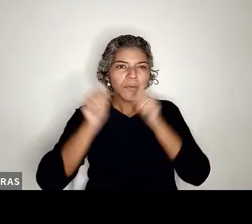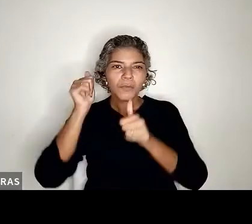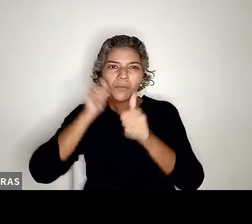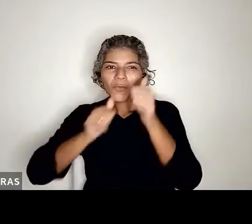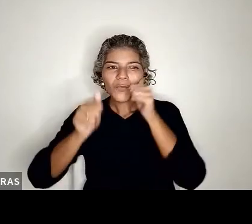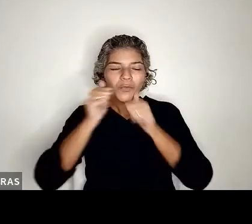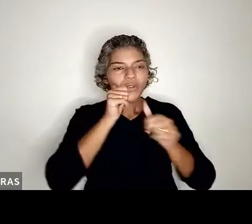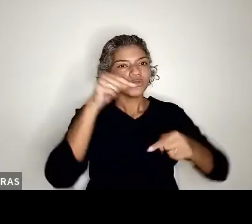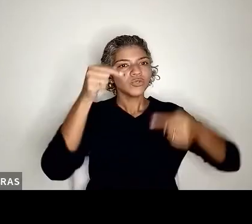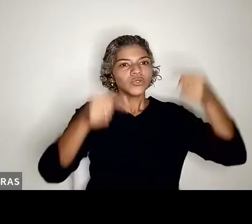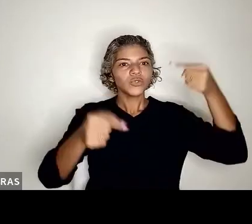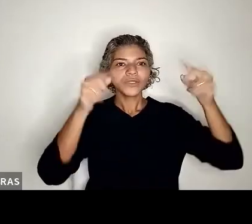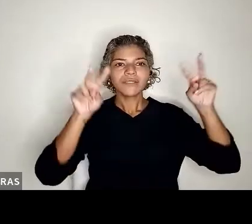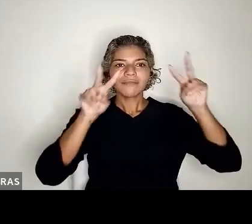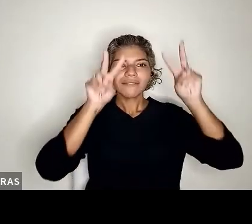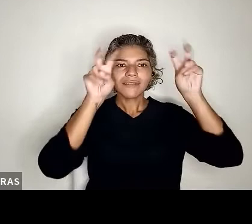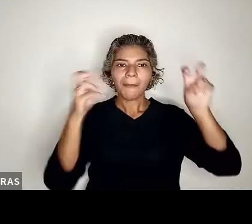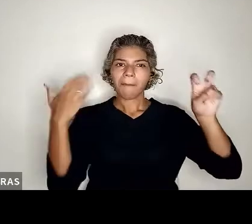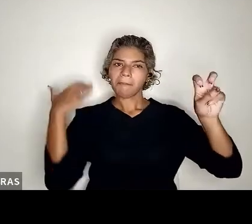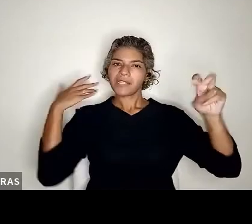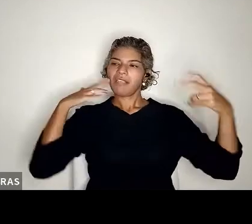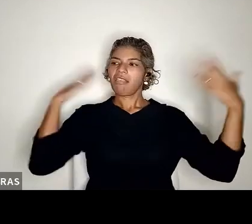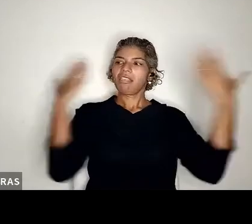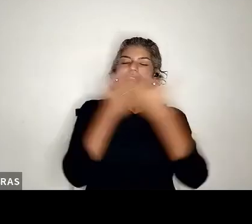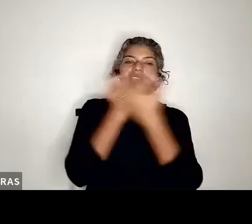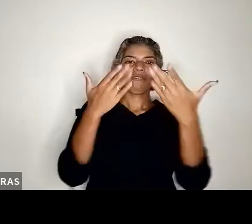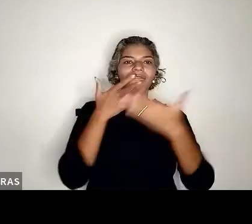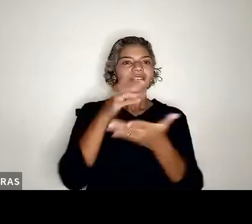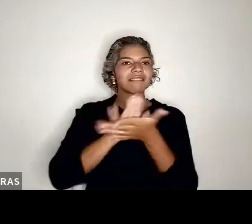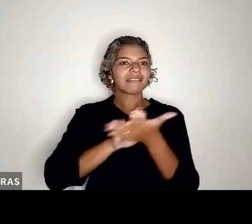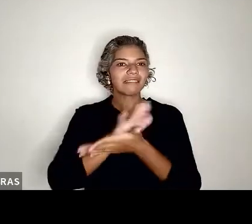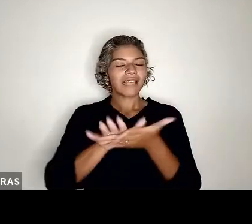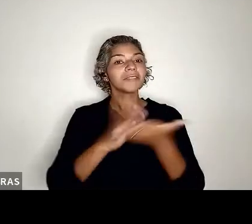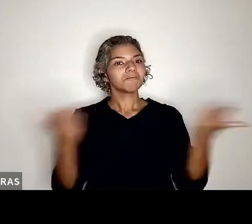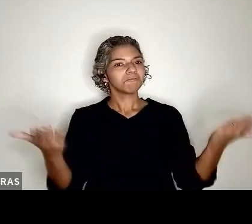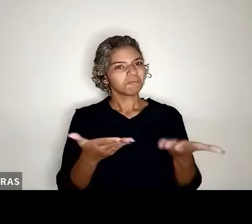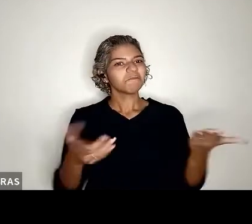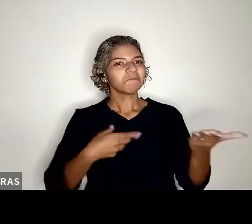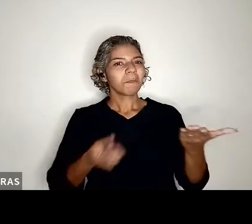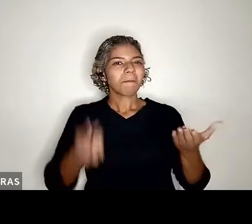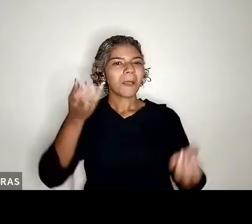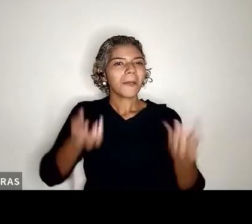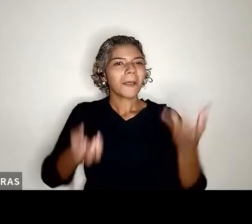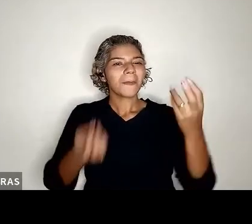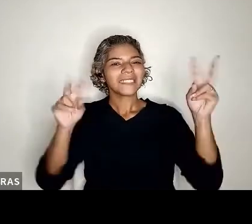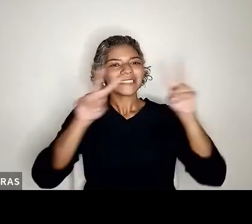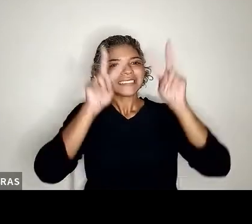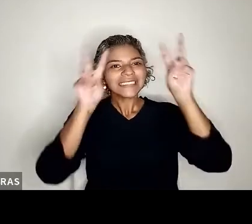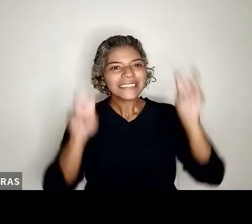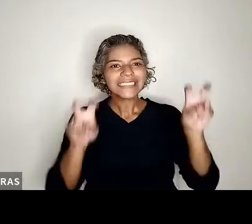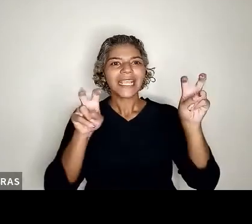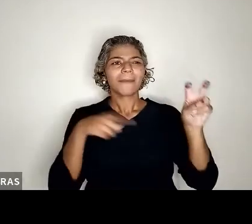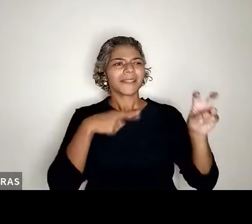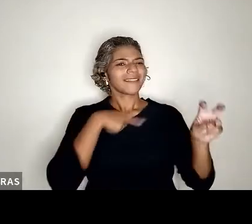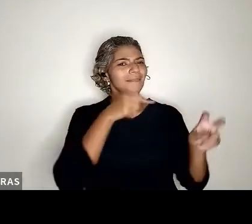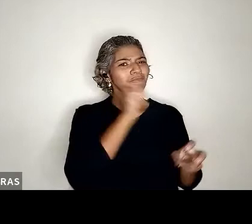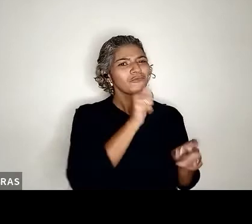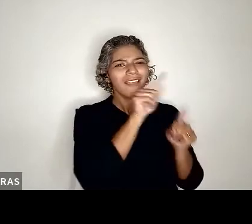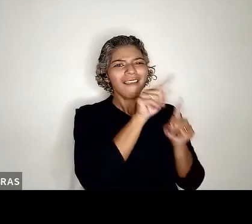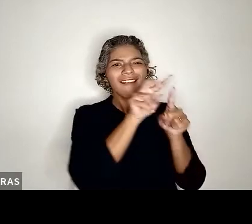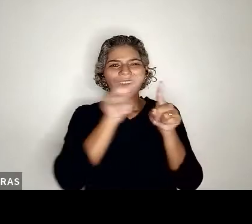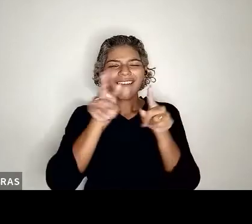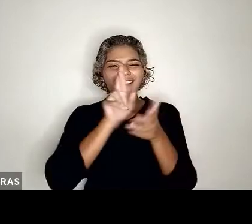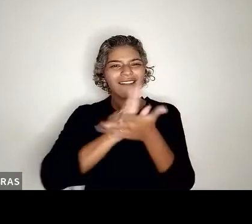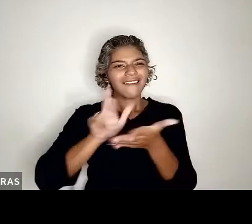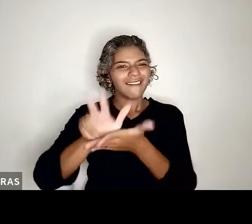invisibilizado e a partir de mulheres tão plurais, que buscam produzir convergências a partir do debate político,